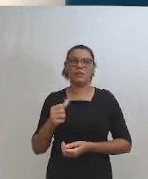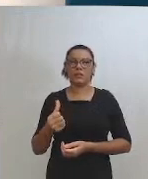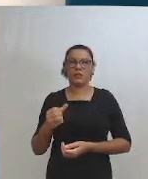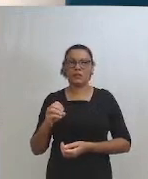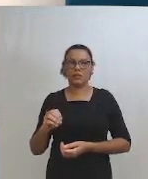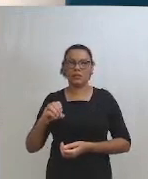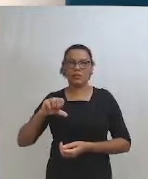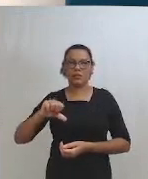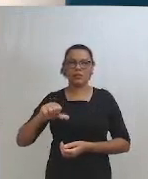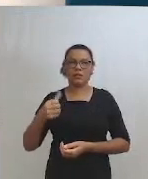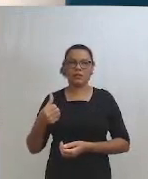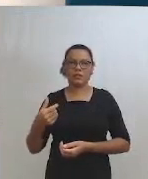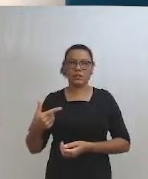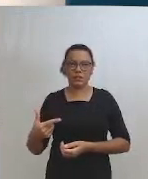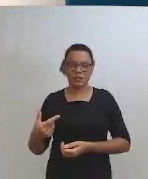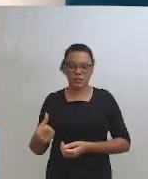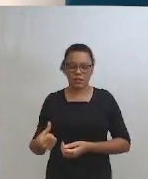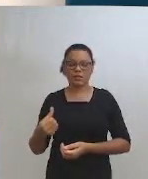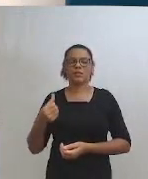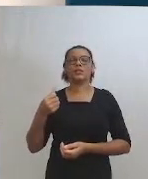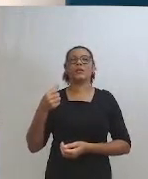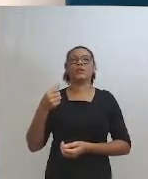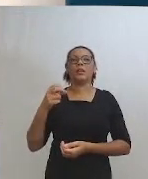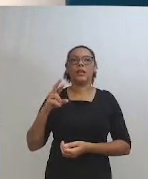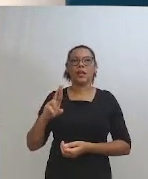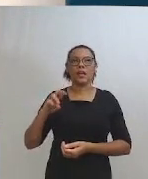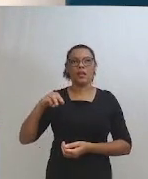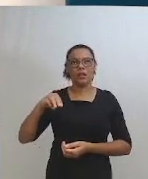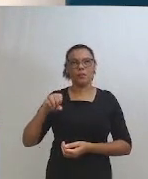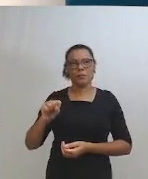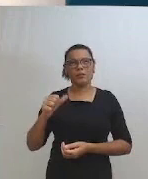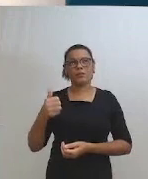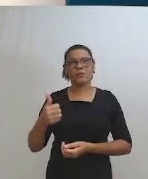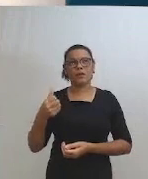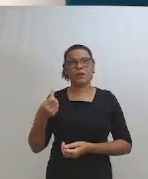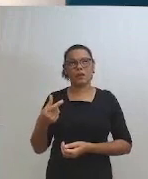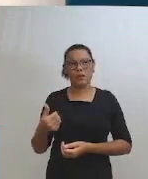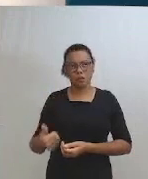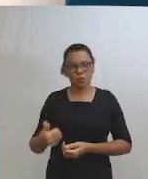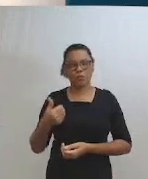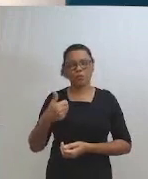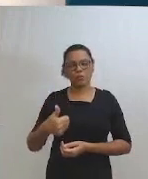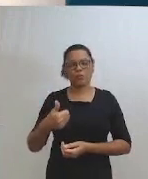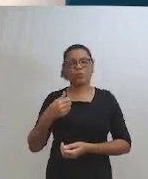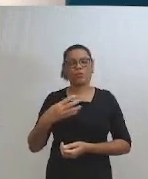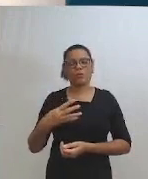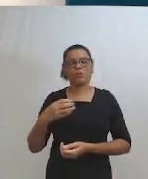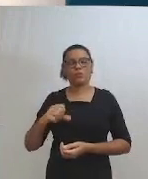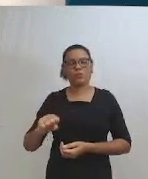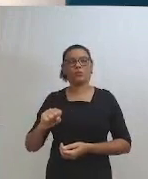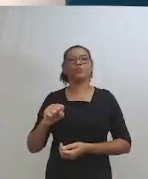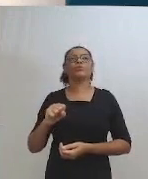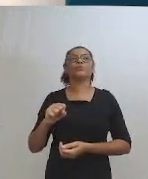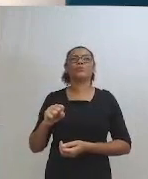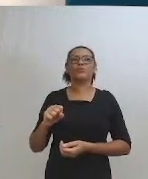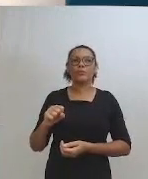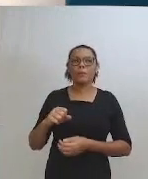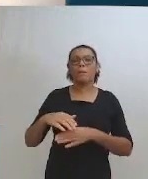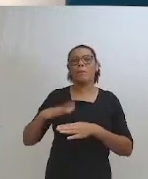60.926, agravo regimental no RMS 61148, agravo regimental no